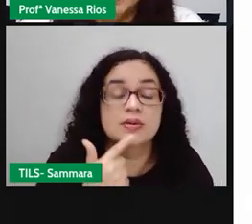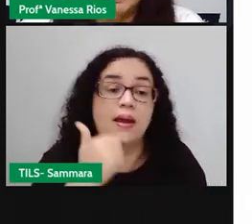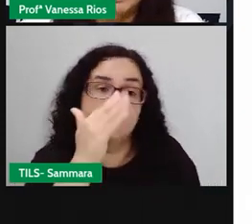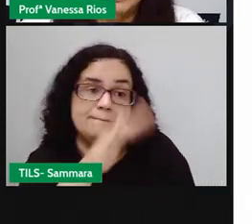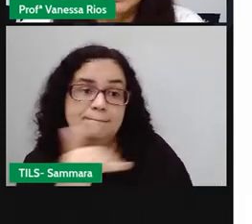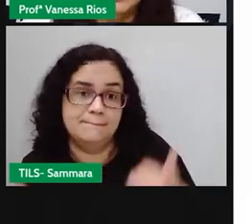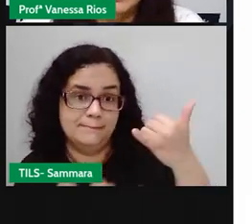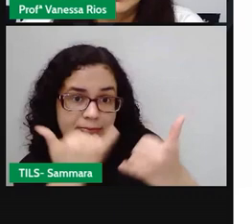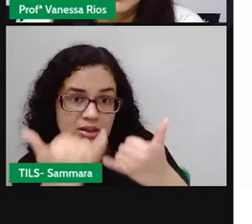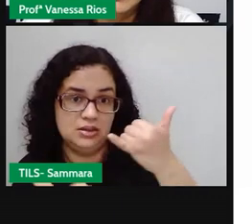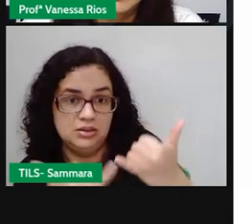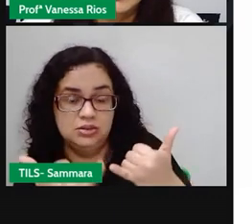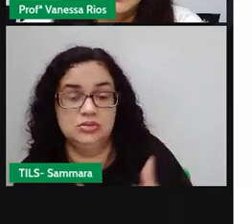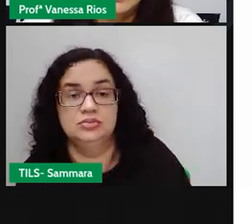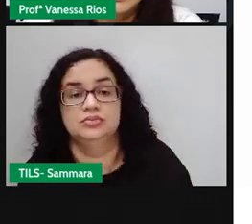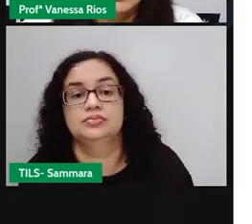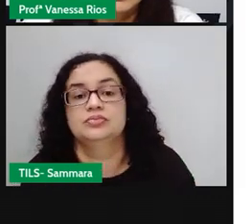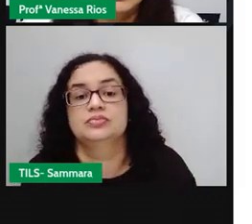brinquedo.